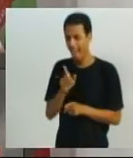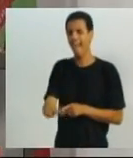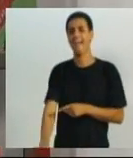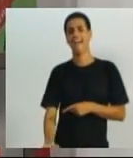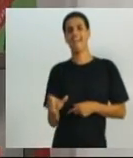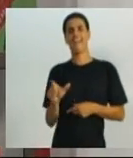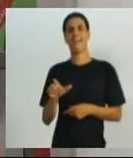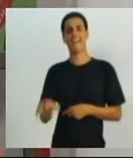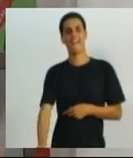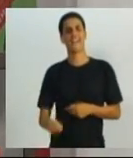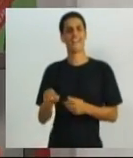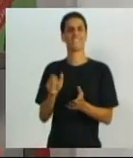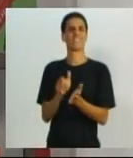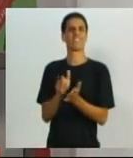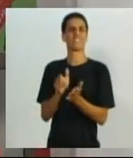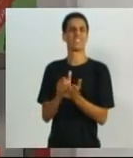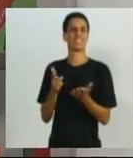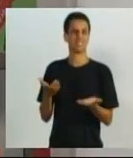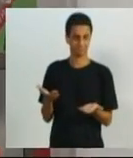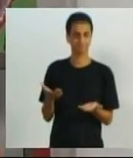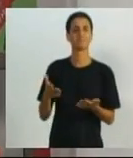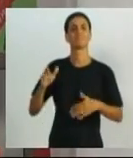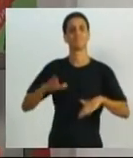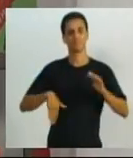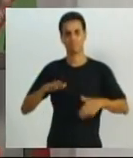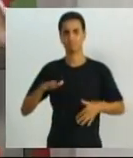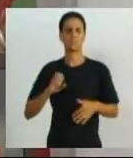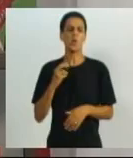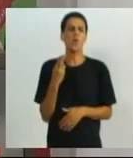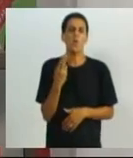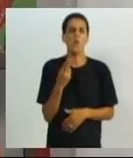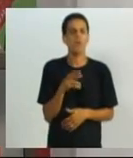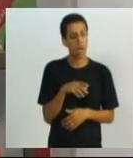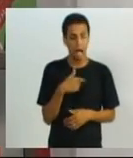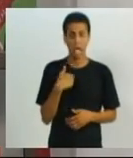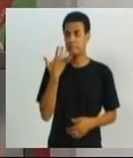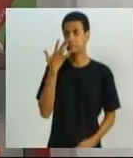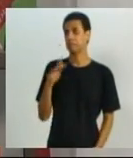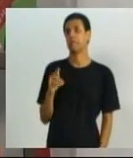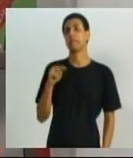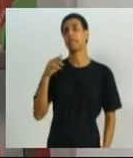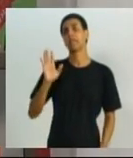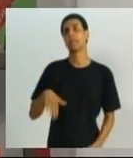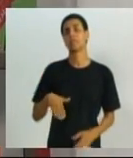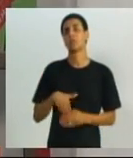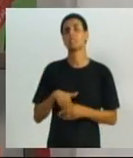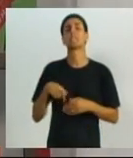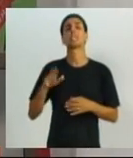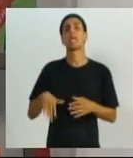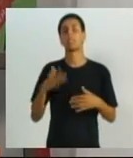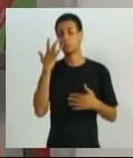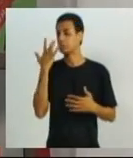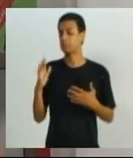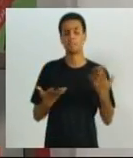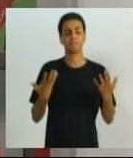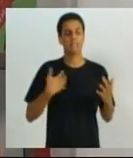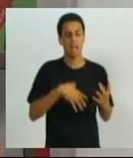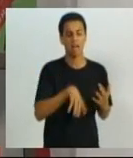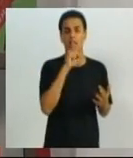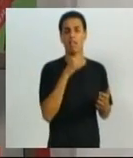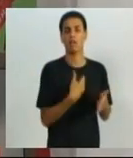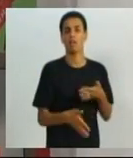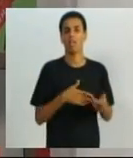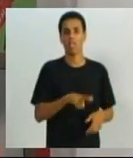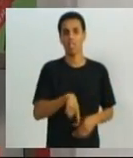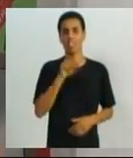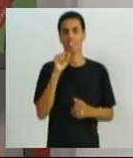santinho do seu candidato, ou muitas vezes de qualquer candidato. Então, senhores, essa proibição já tornou